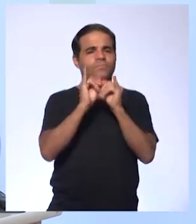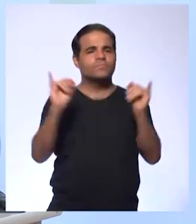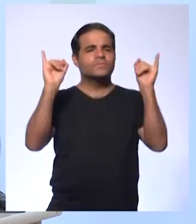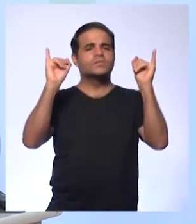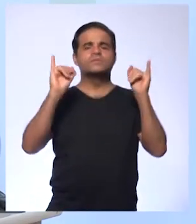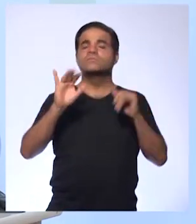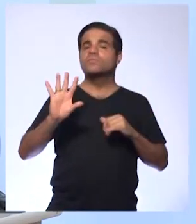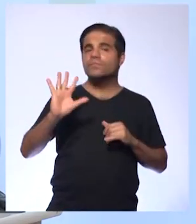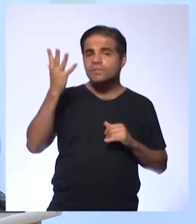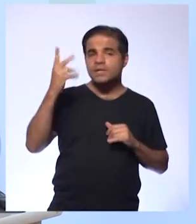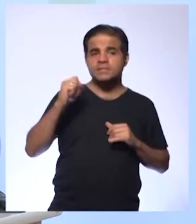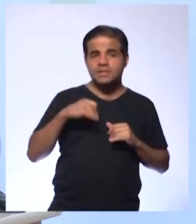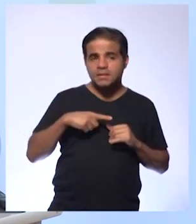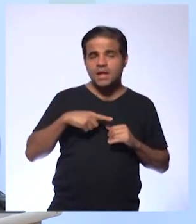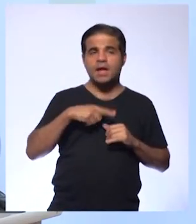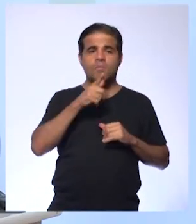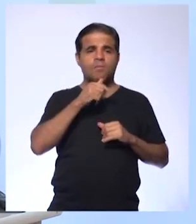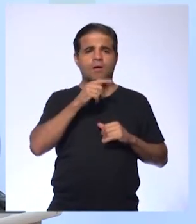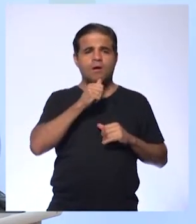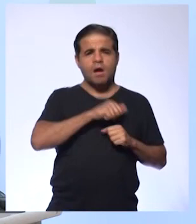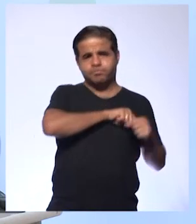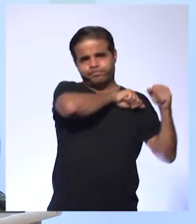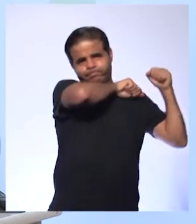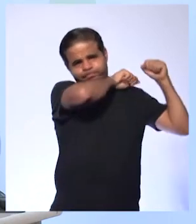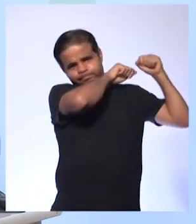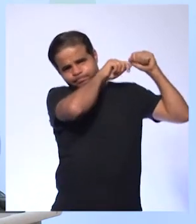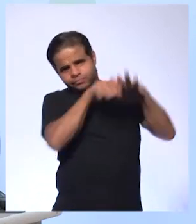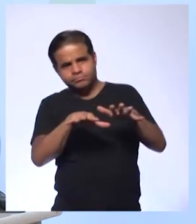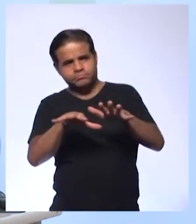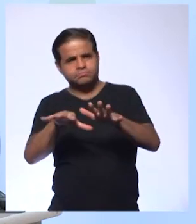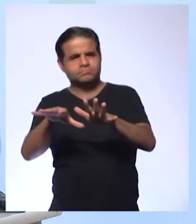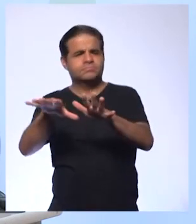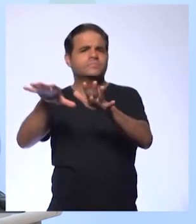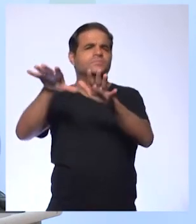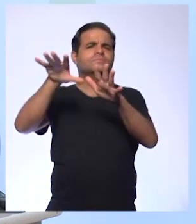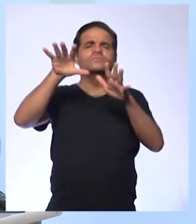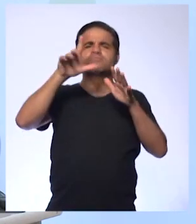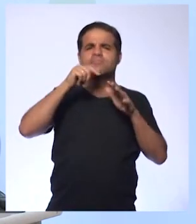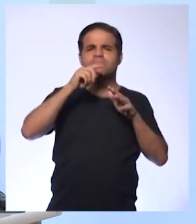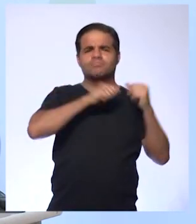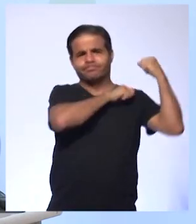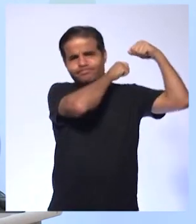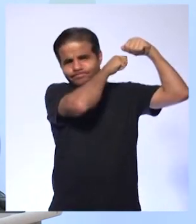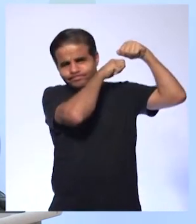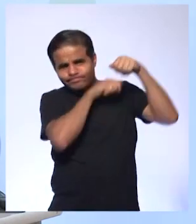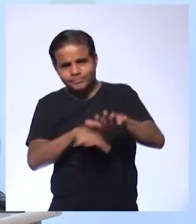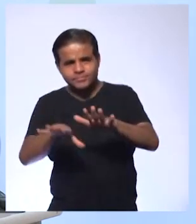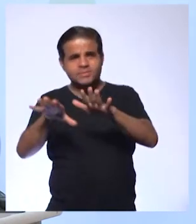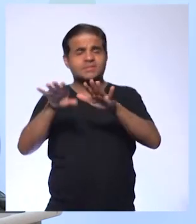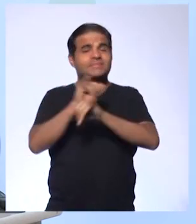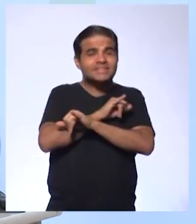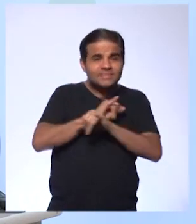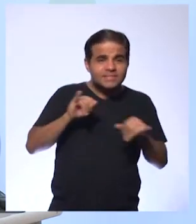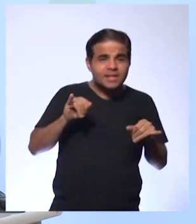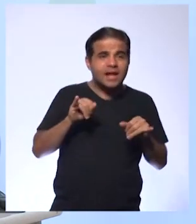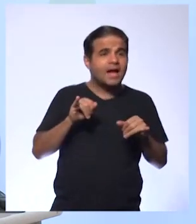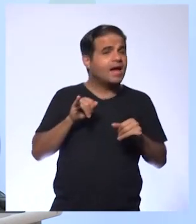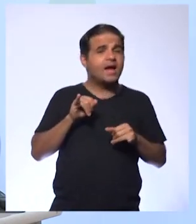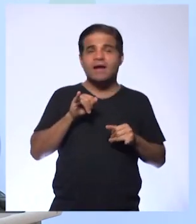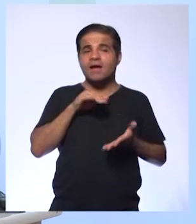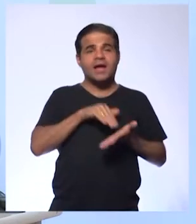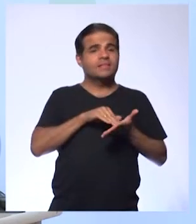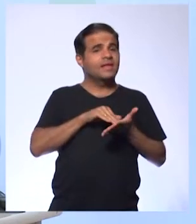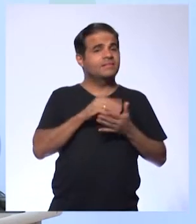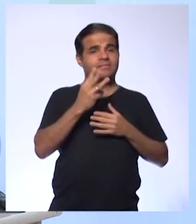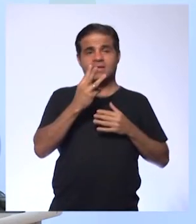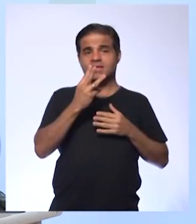o que acontece? Quando você tem um tsunami nessas regiões, o máximo que você consegue avisar é de 3 a